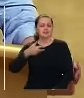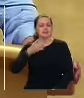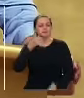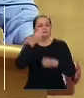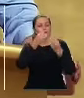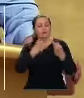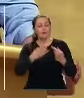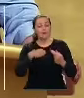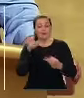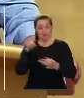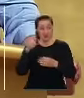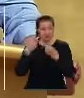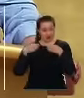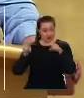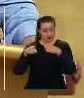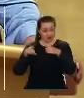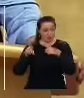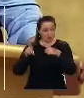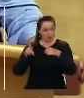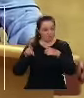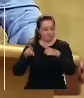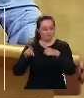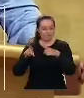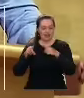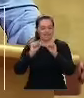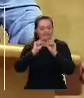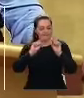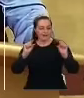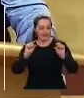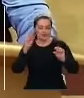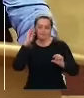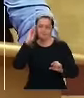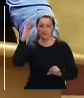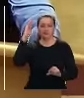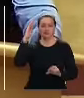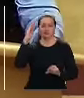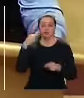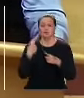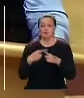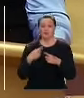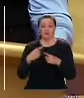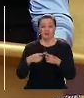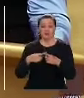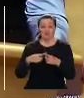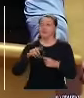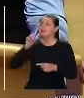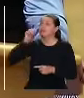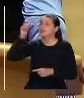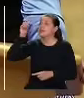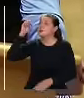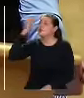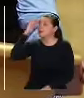quê? Deus me entende sem que eu precise me